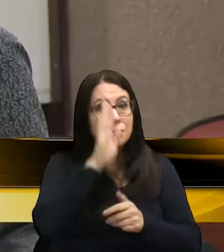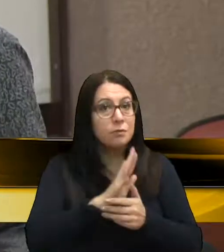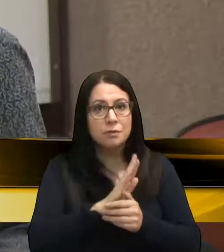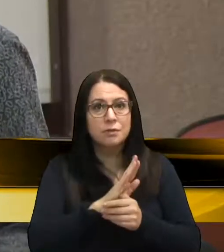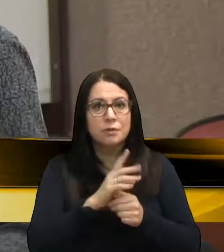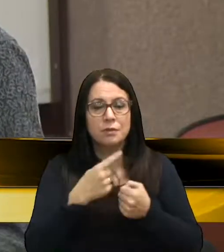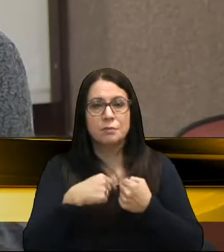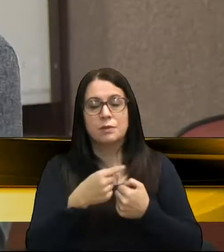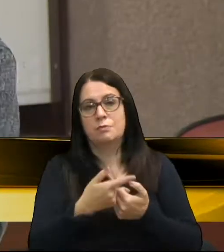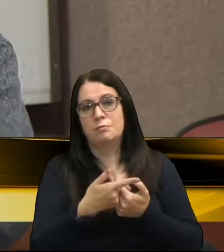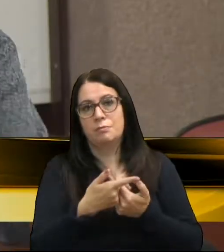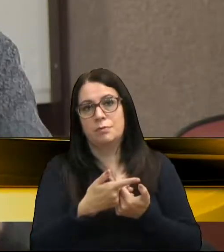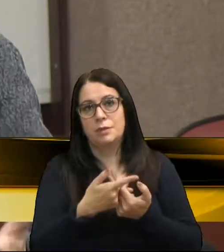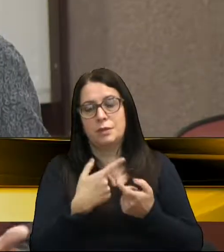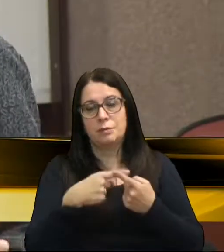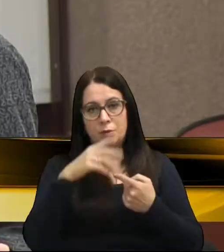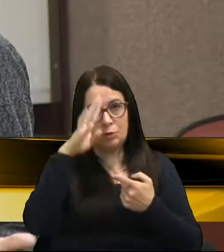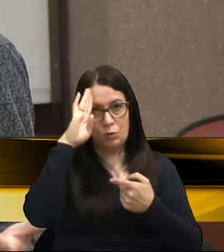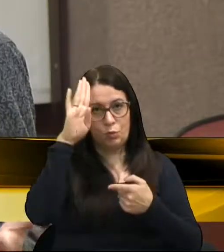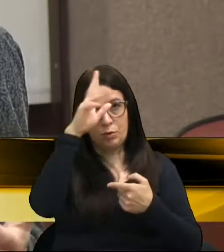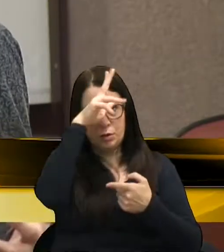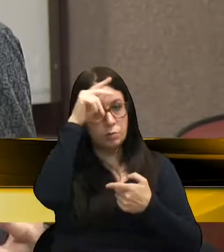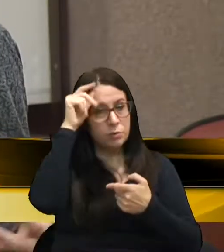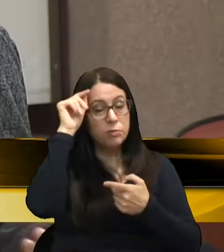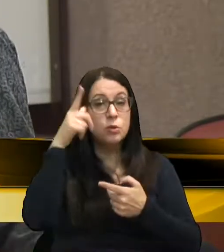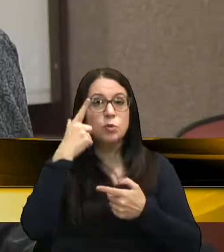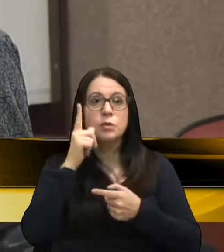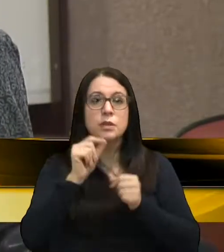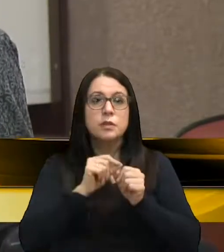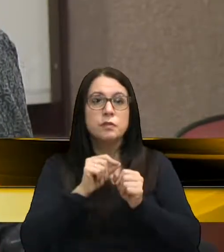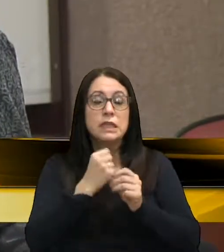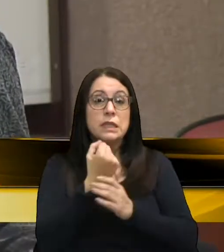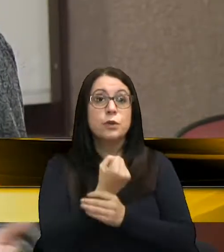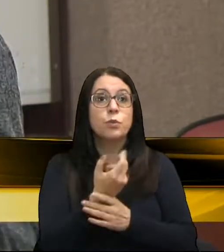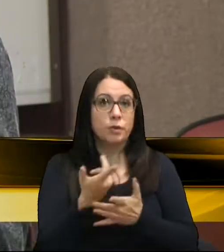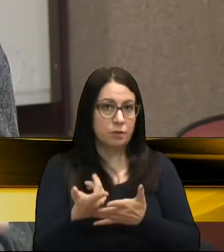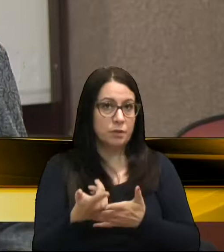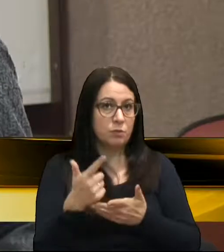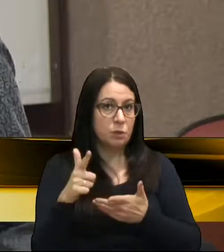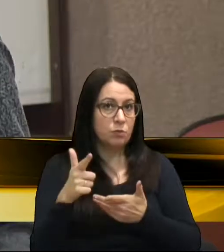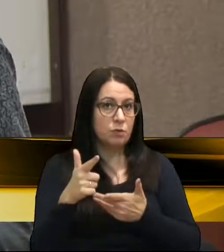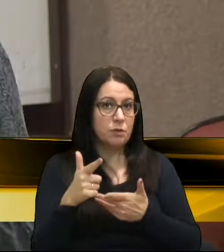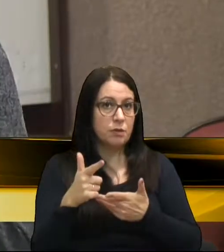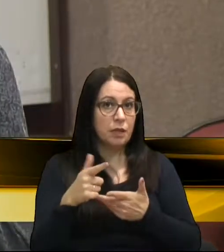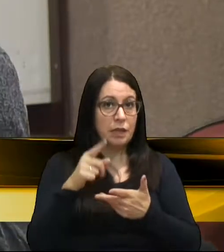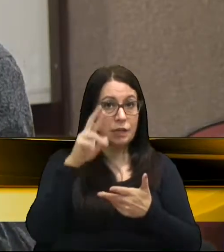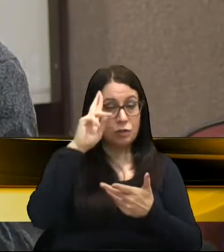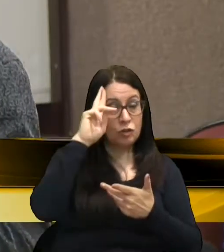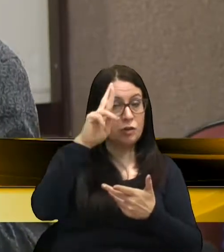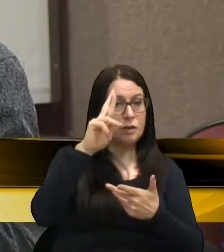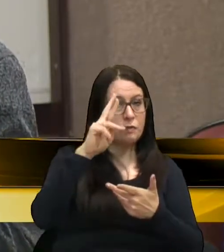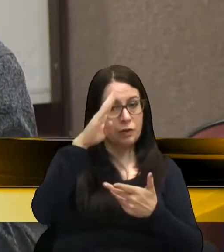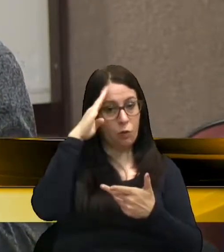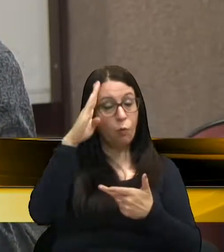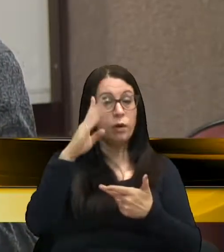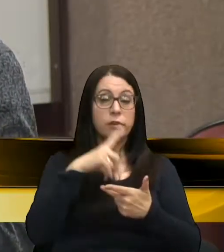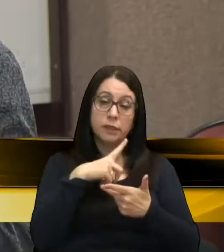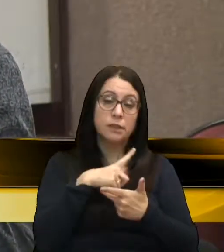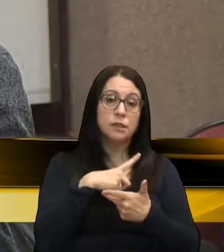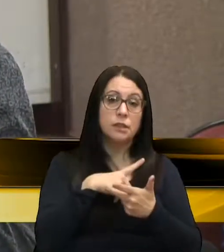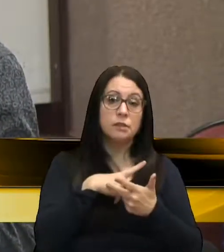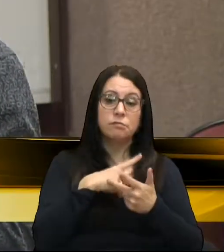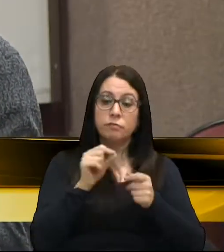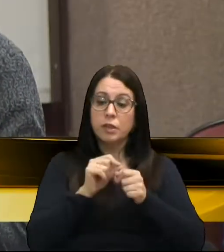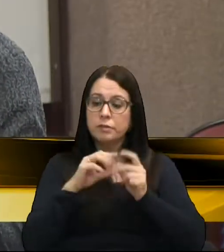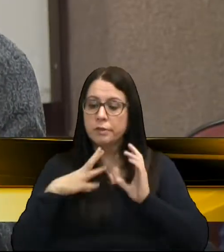município, porque já que a guarda municipal não consegue fazer segurança, né, porque não tem comando na guarda, eles fazem esse trabalho de